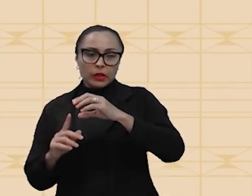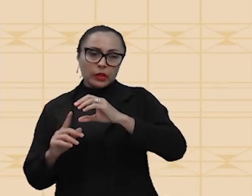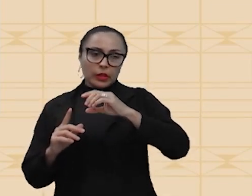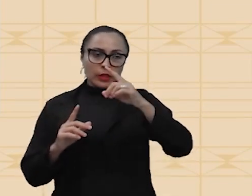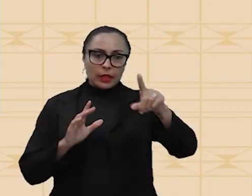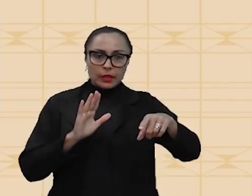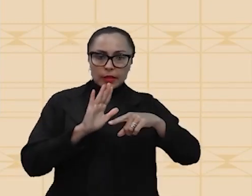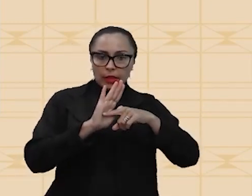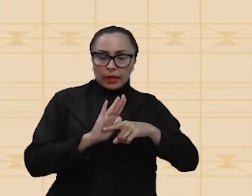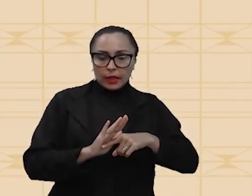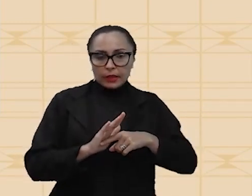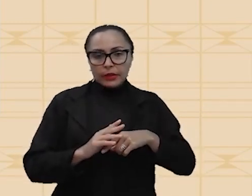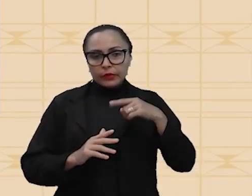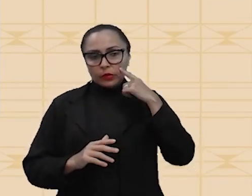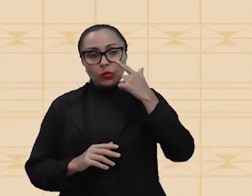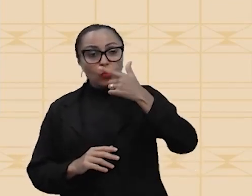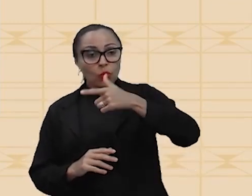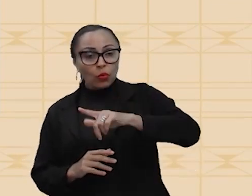no outro, esse